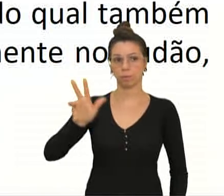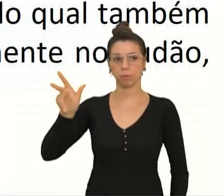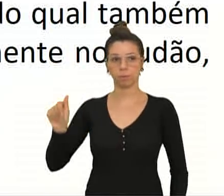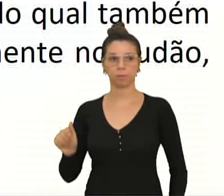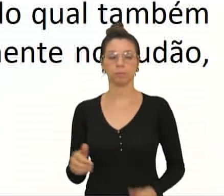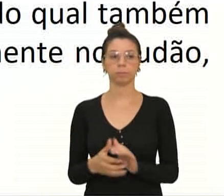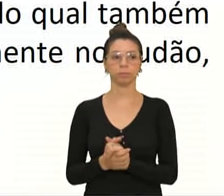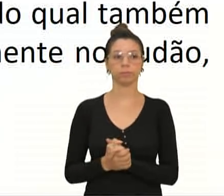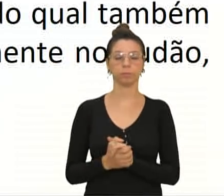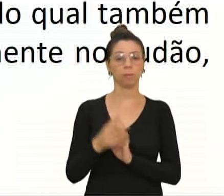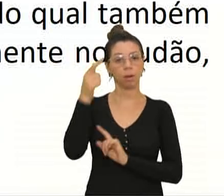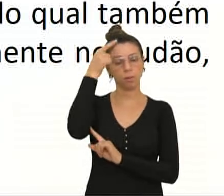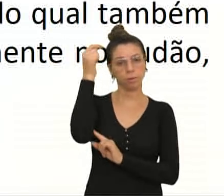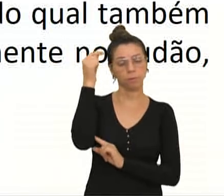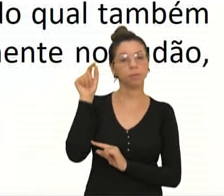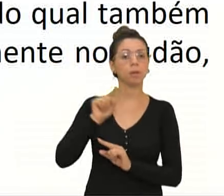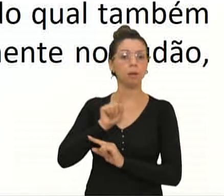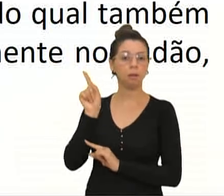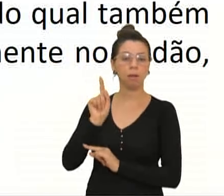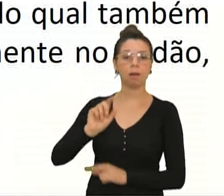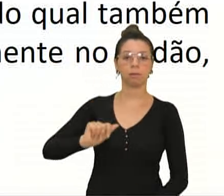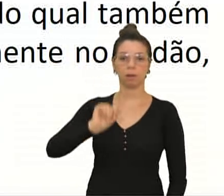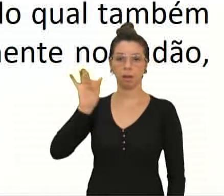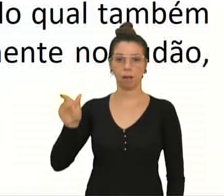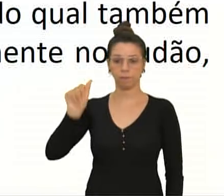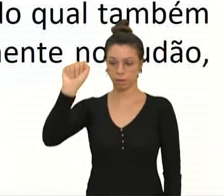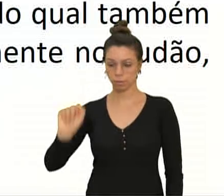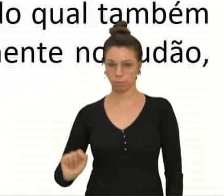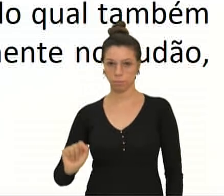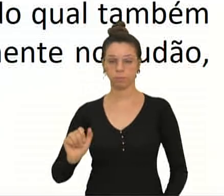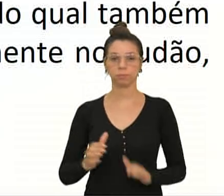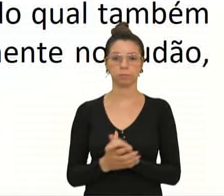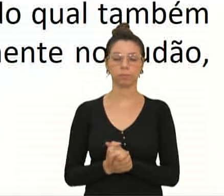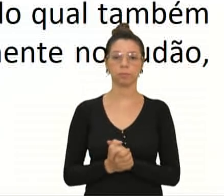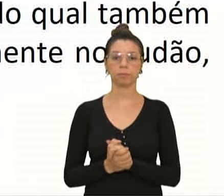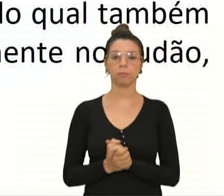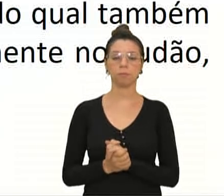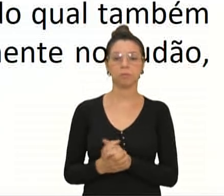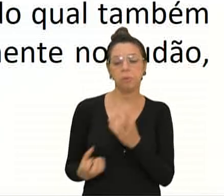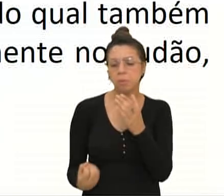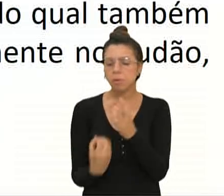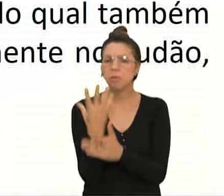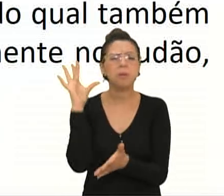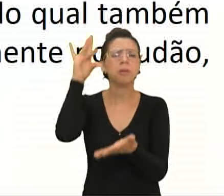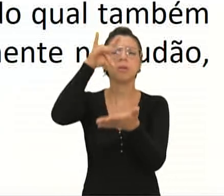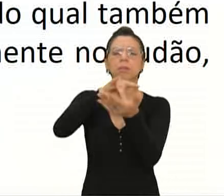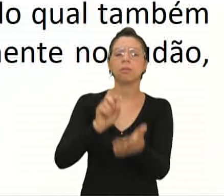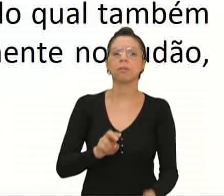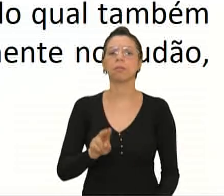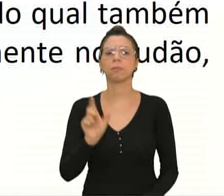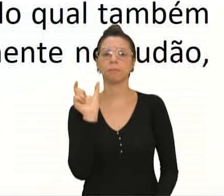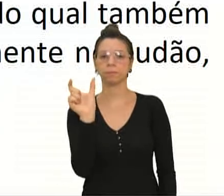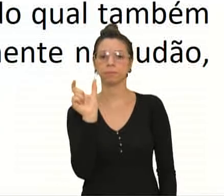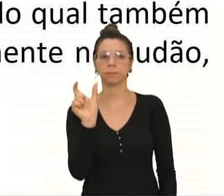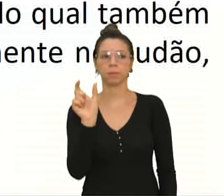Stellenbosch, África do Sul. Dirk conta que não há uma origem exata da palavra